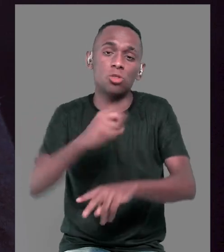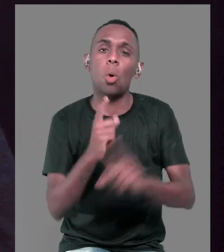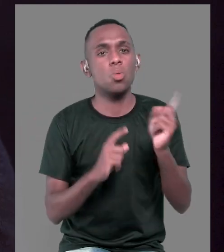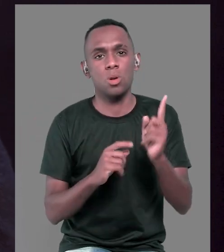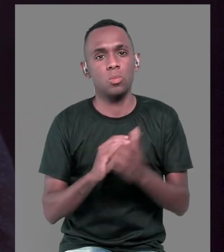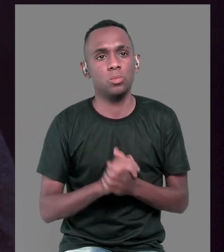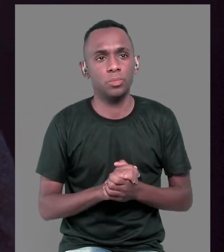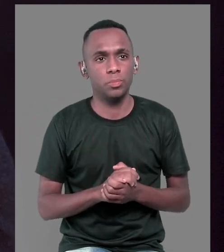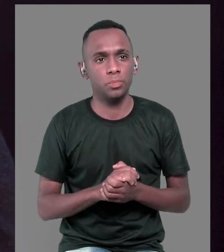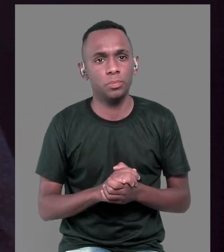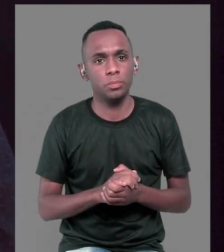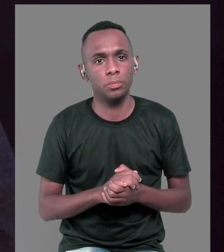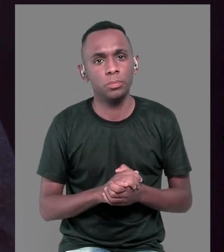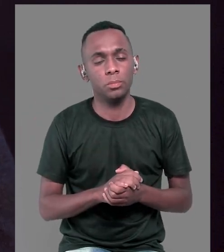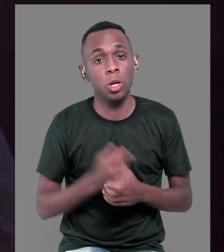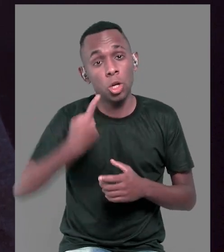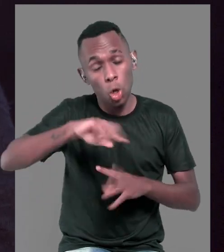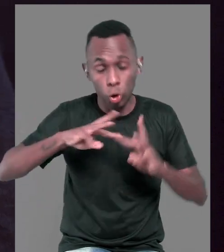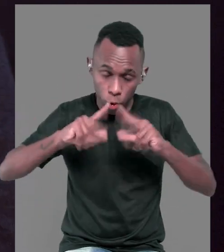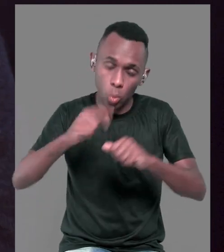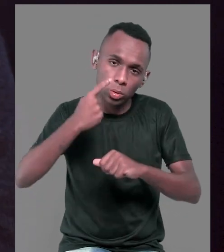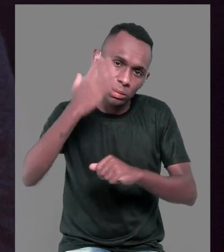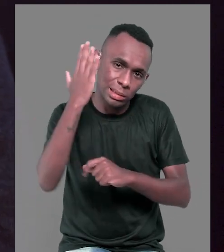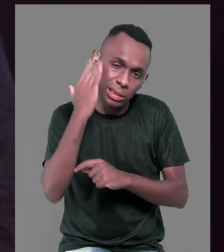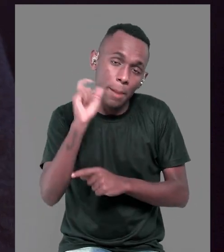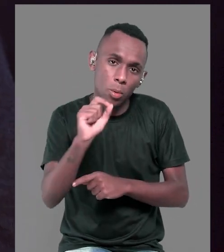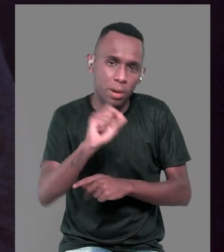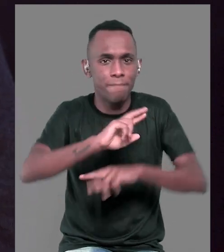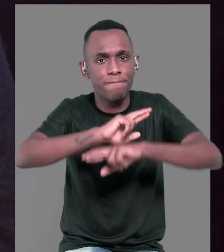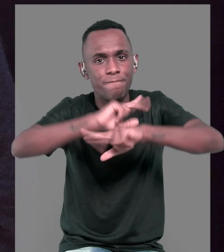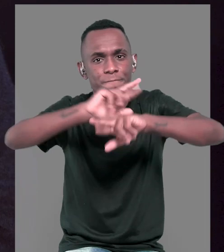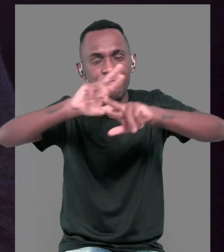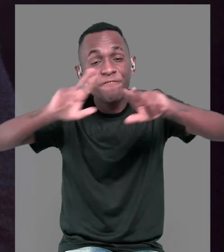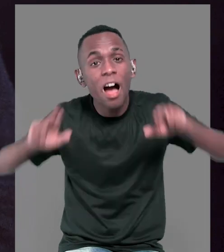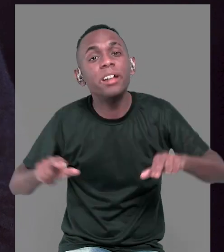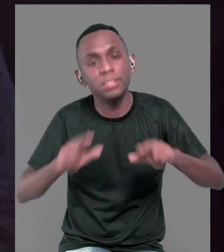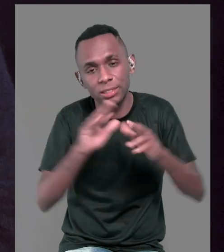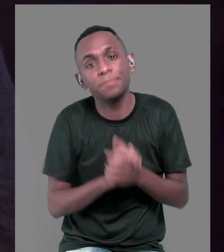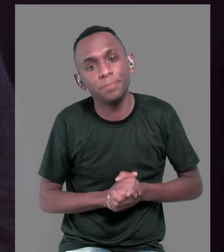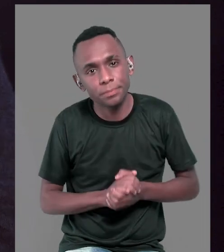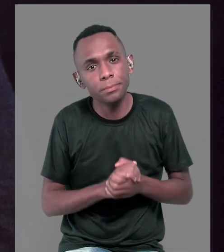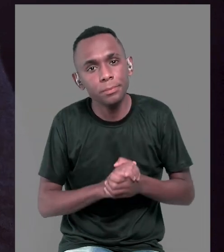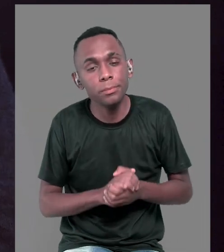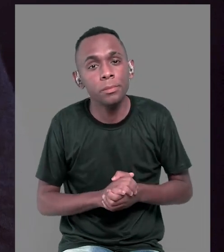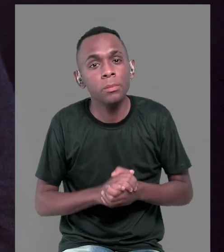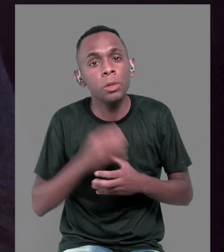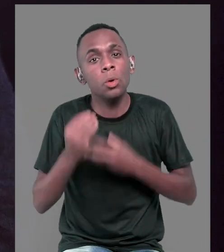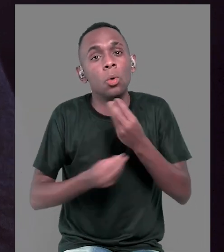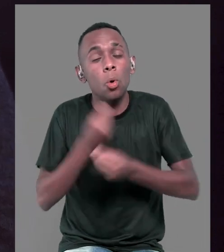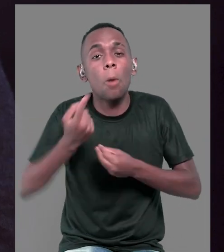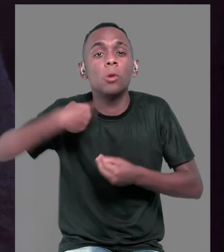Bom, nós todos aqui sabemos, várias. À medida que nós conseguimos